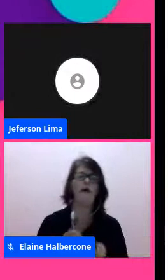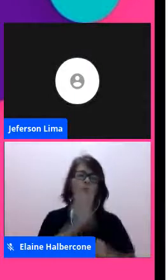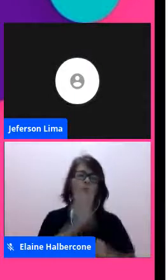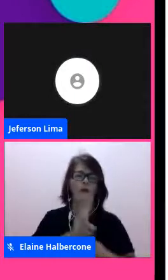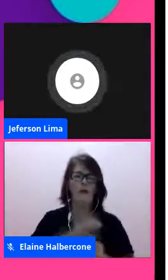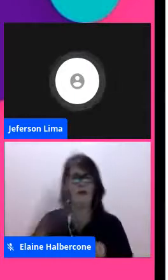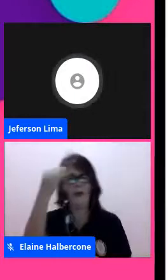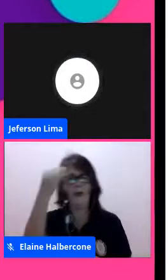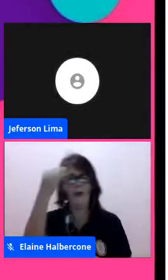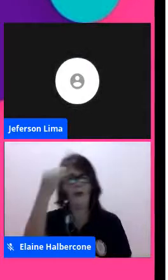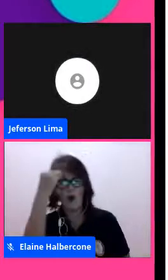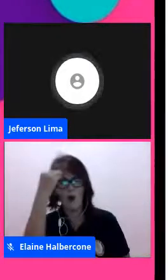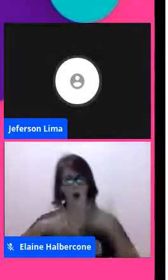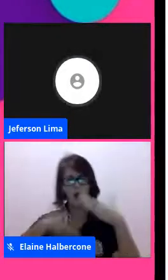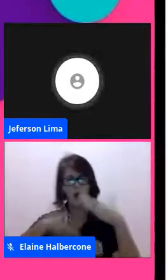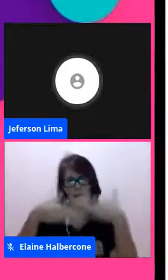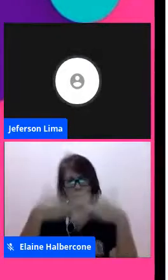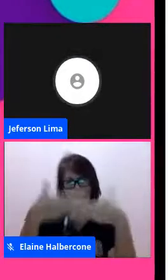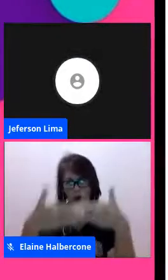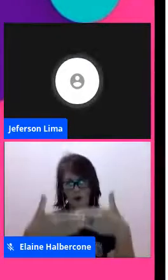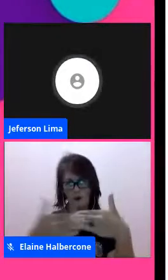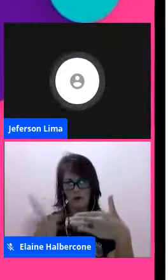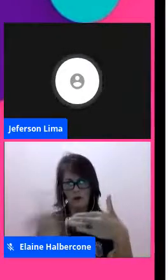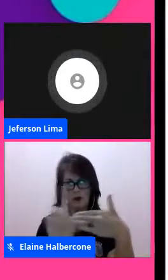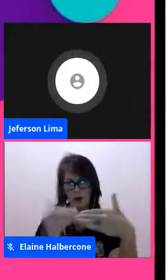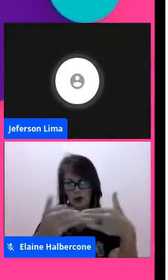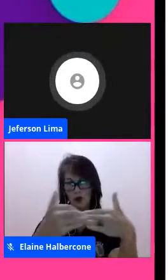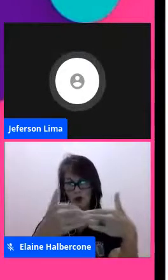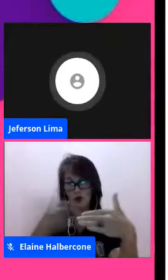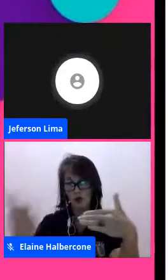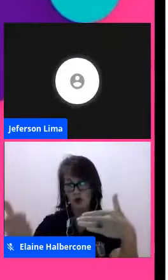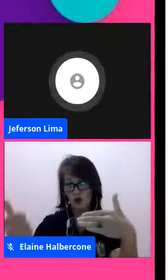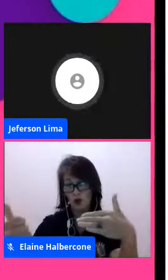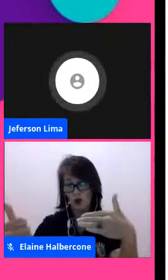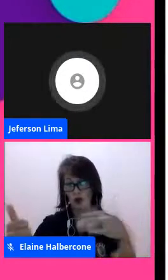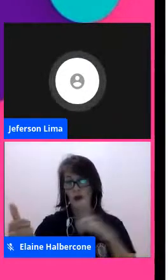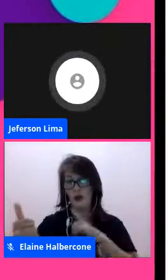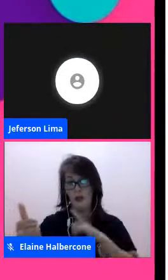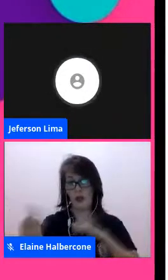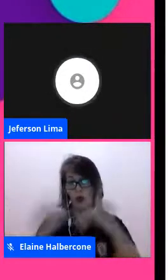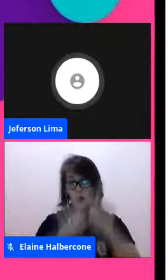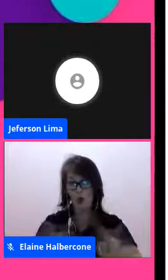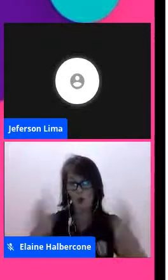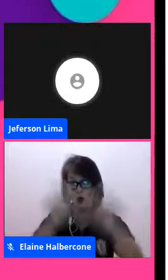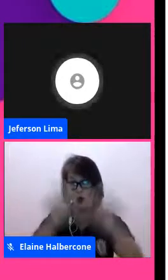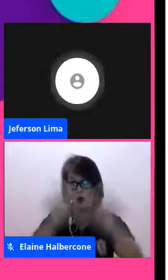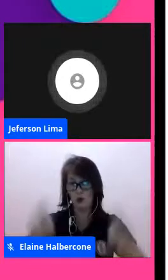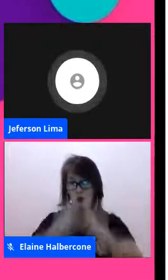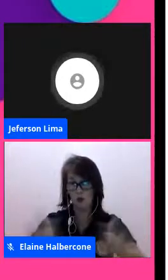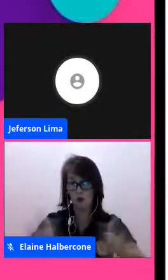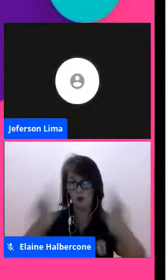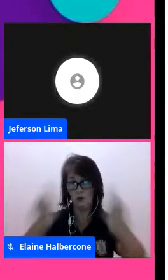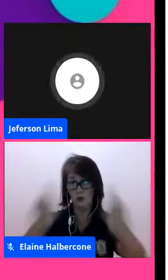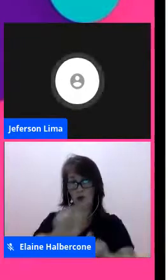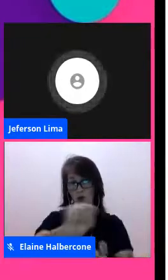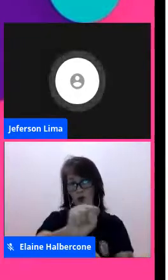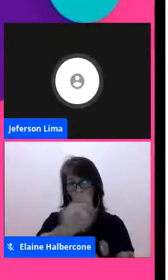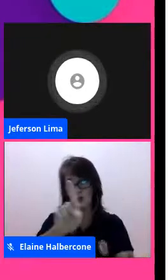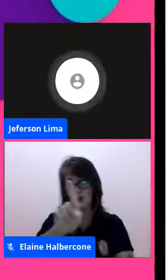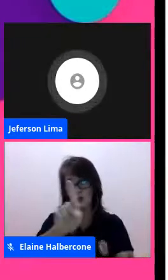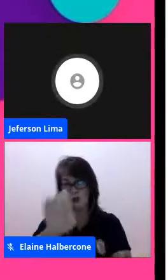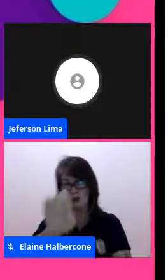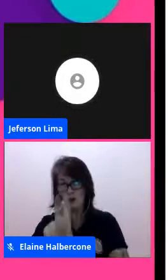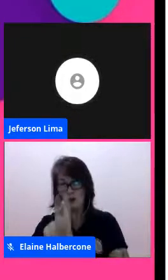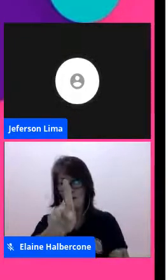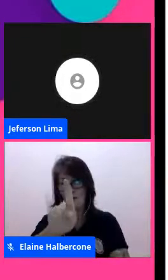processo e por aí vai. Isso não exclui a possibilidade de você ter um computador embarcado, como é o caso do Raspberry Pi, né? Que ele tem um